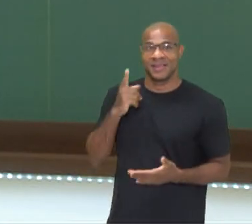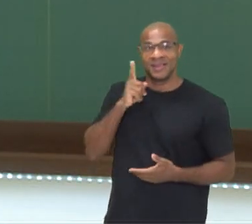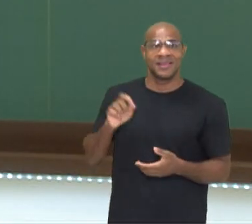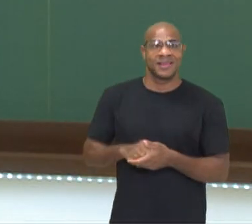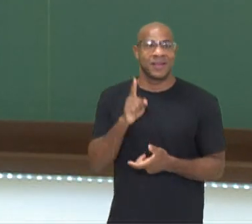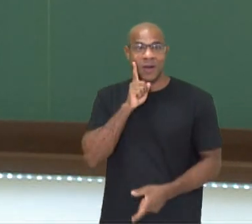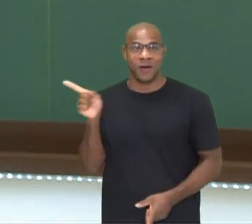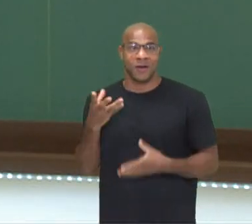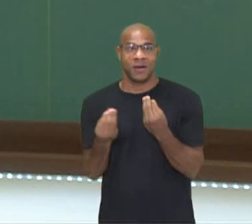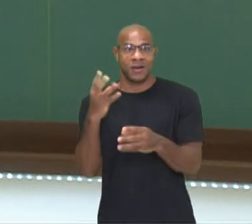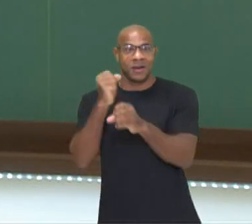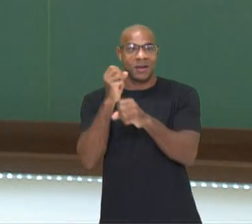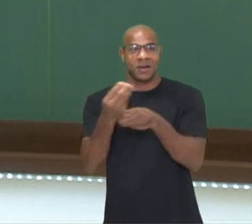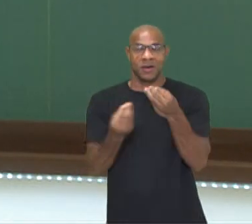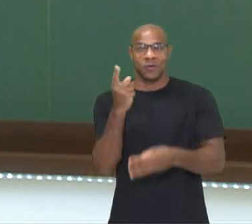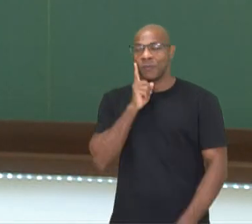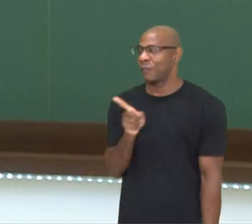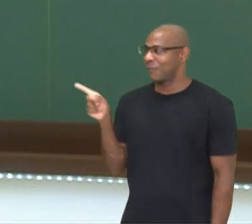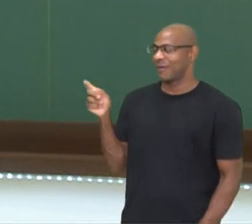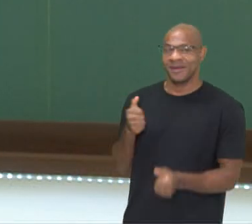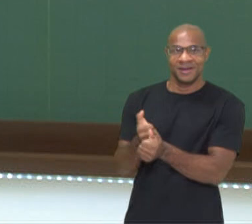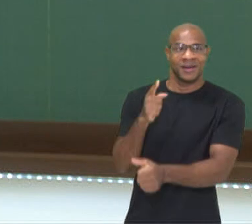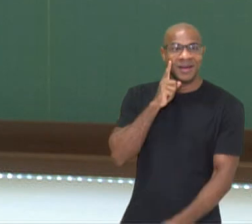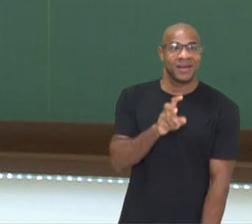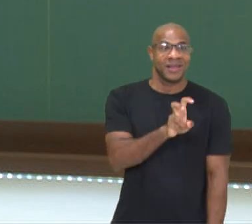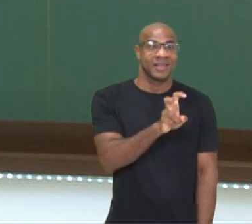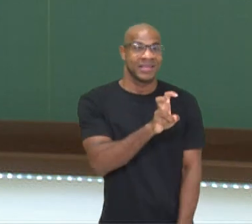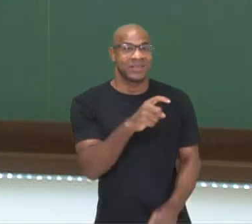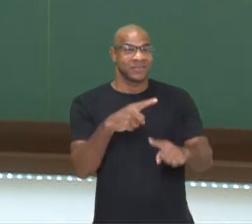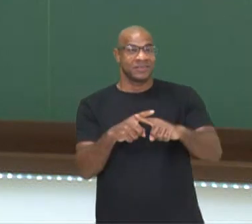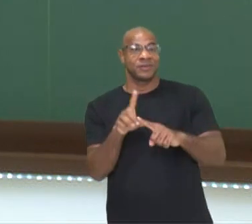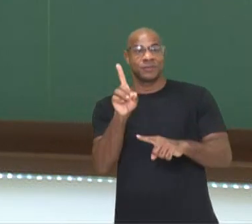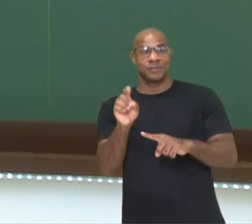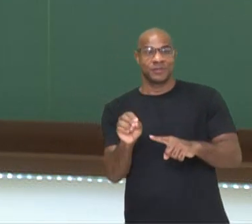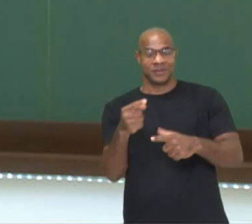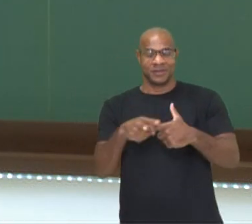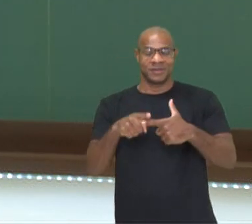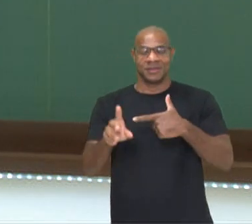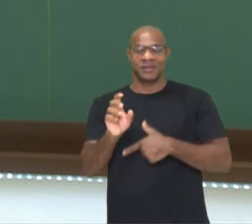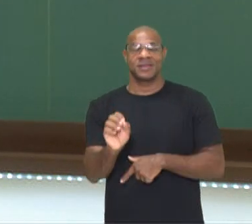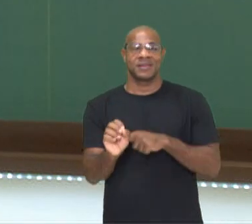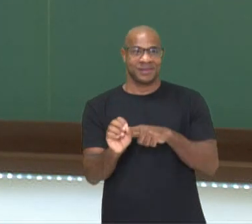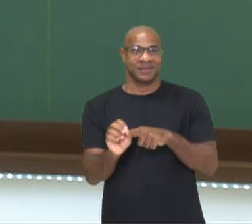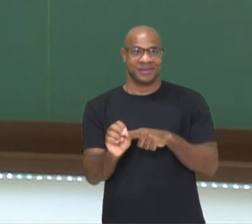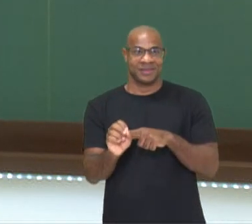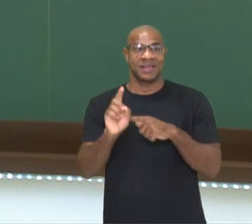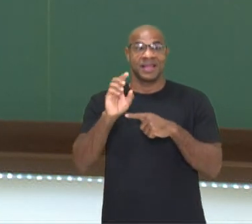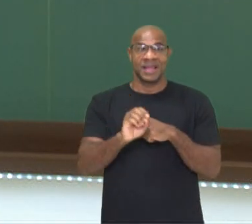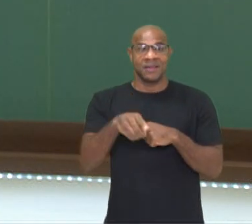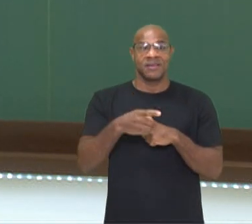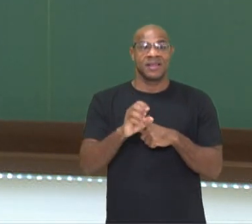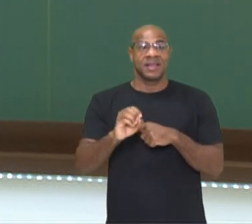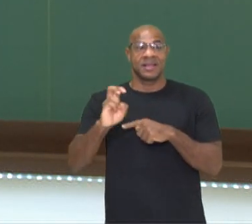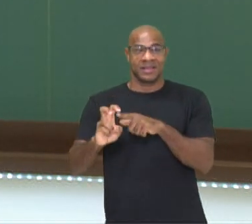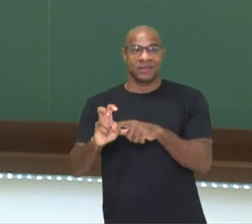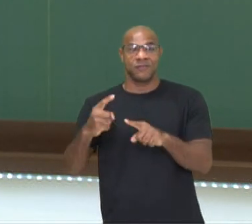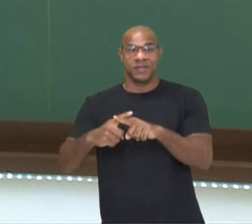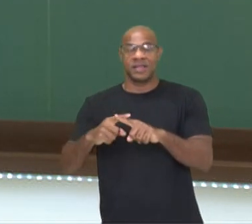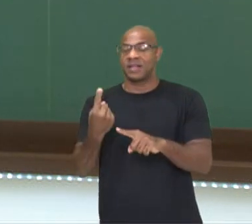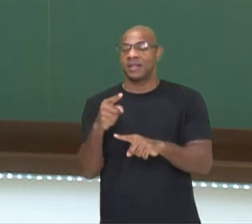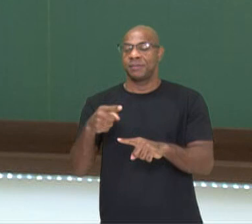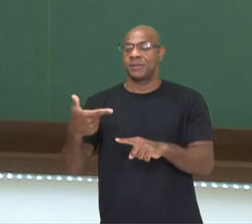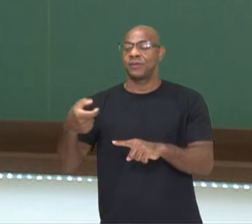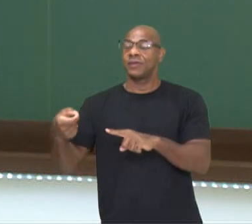de 1.200, a gente faz o quê? 5 dividido por 100, que é 0,05, vezes